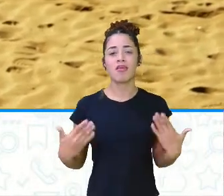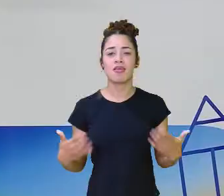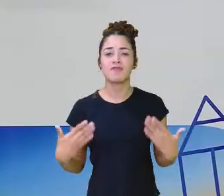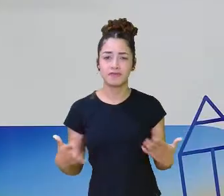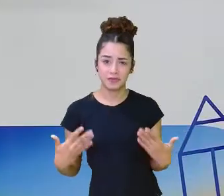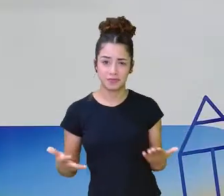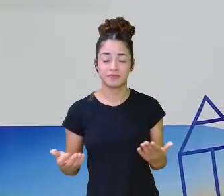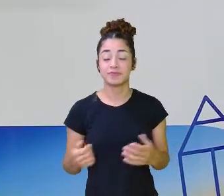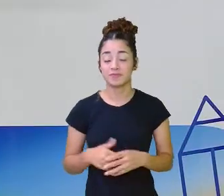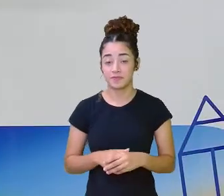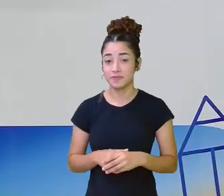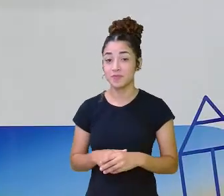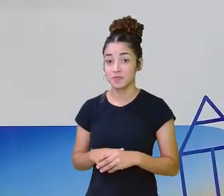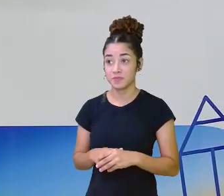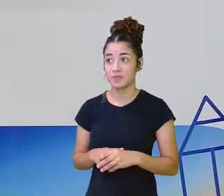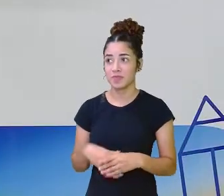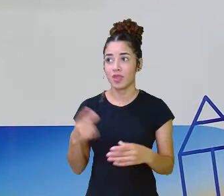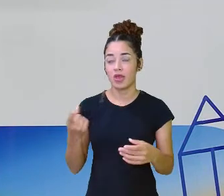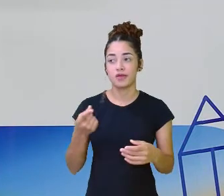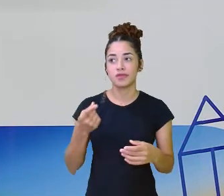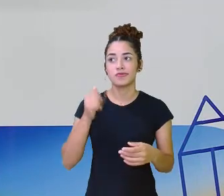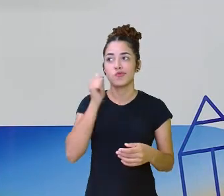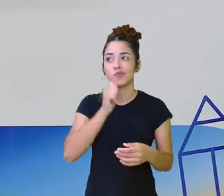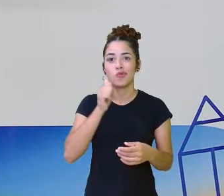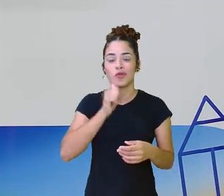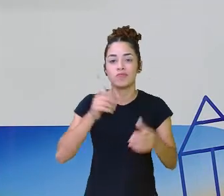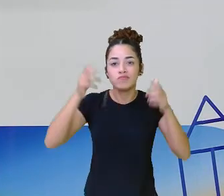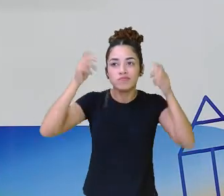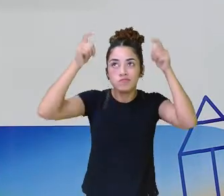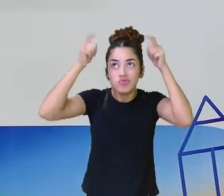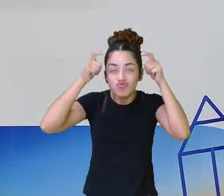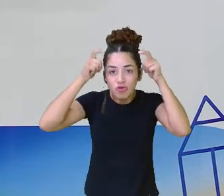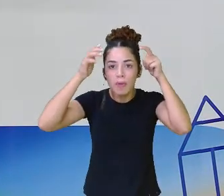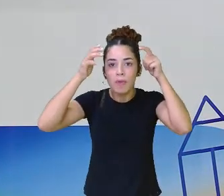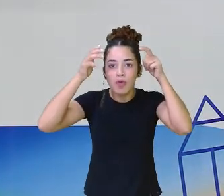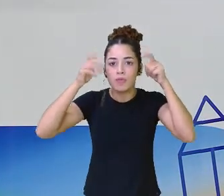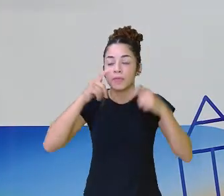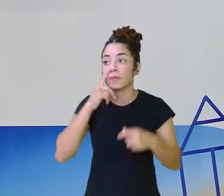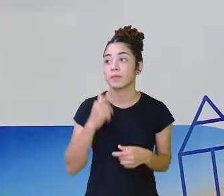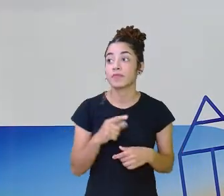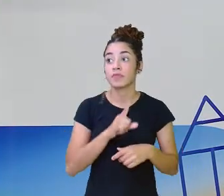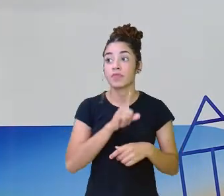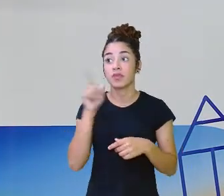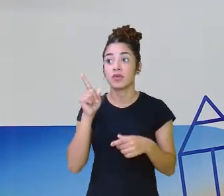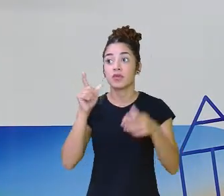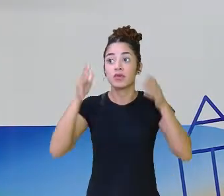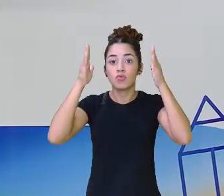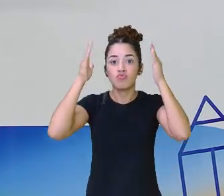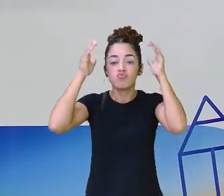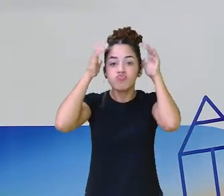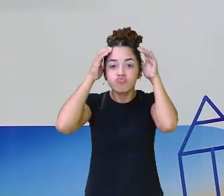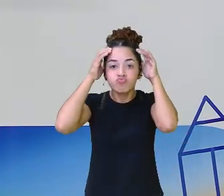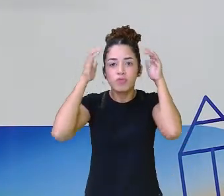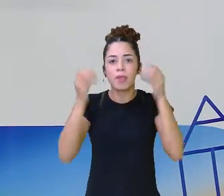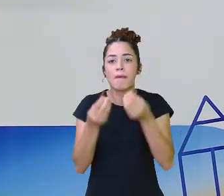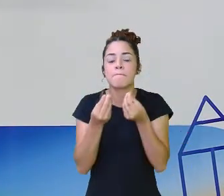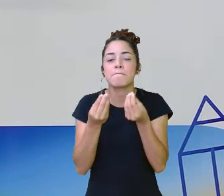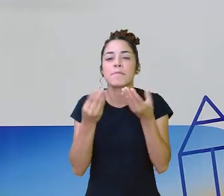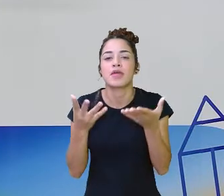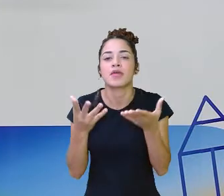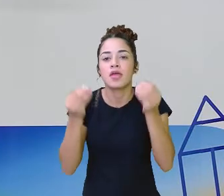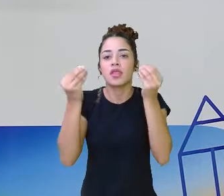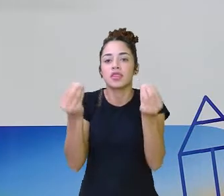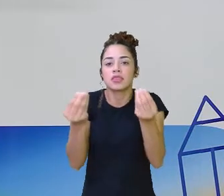leve. Aqui, essa moça tá de chapéu para se proteger dos raios solares. E essa daqui tá com um gorrinho que é para aquecer